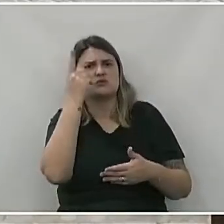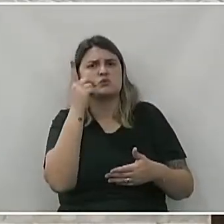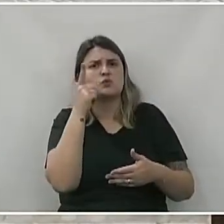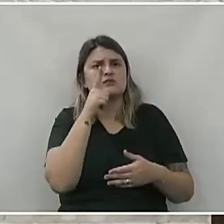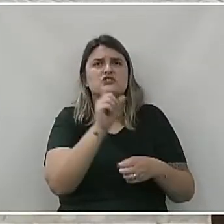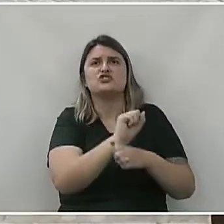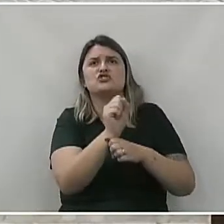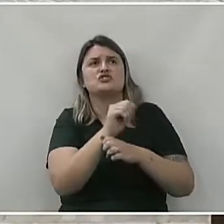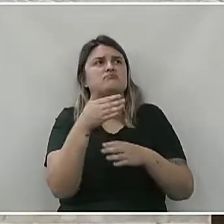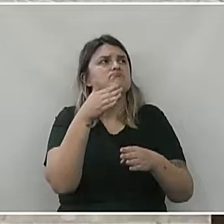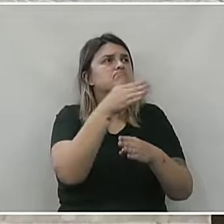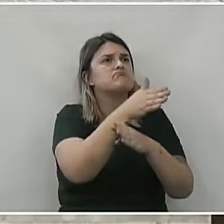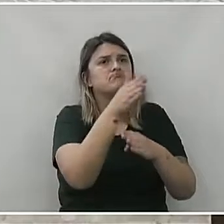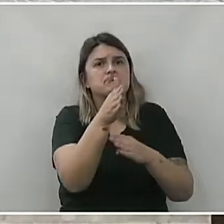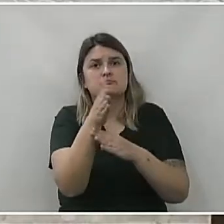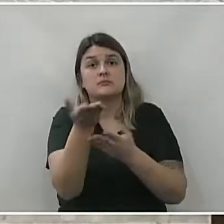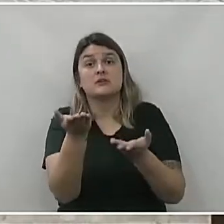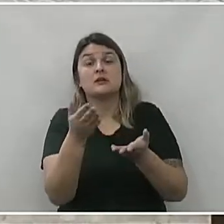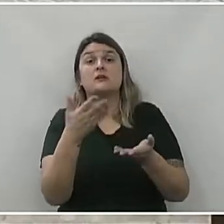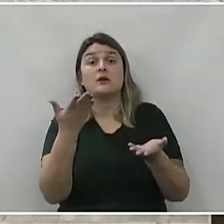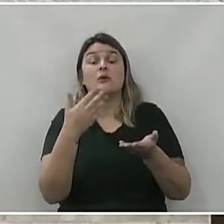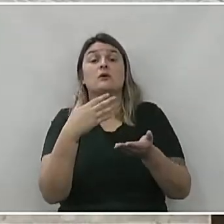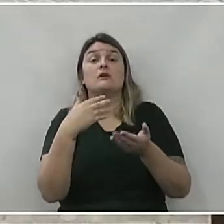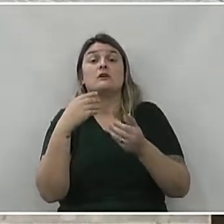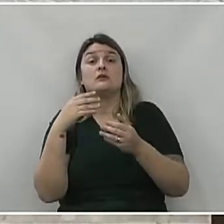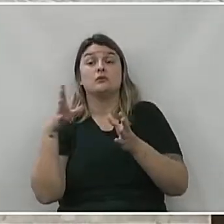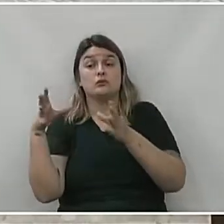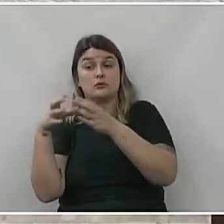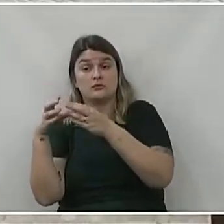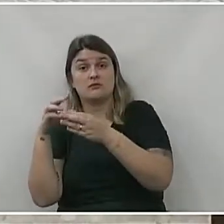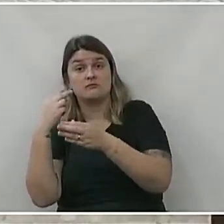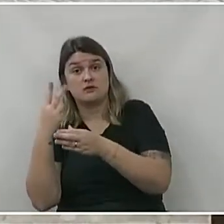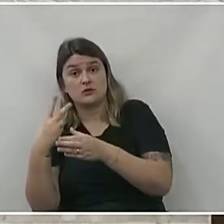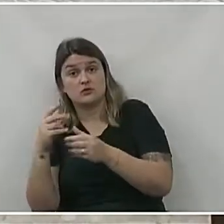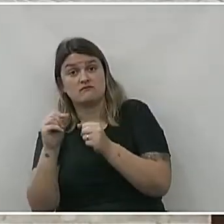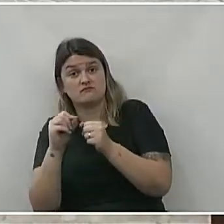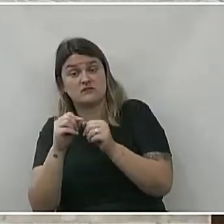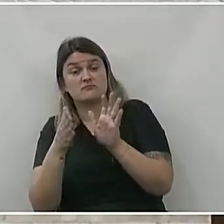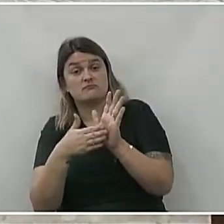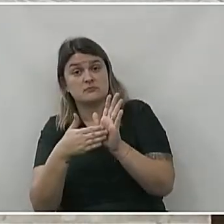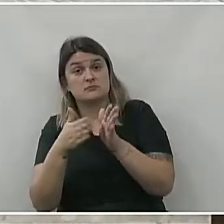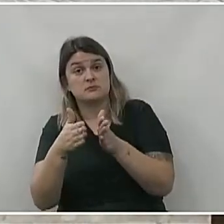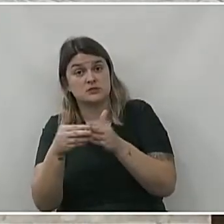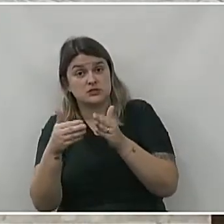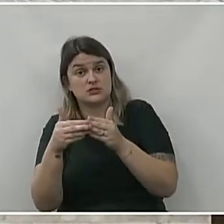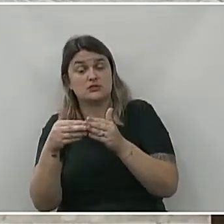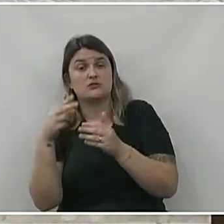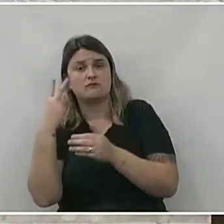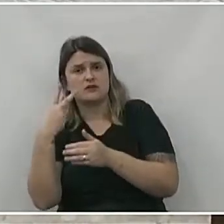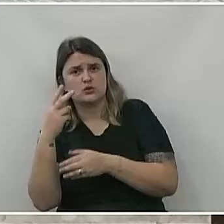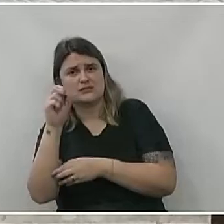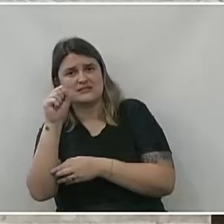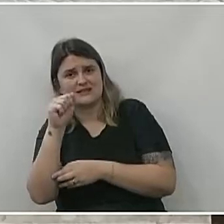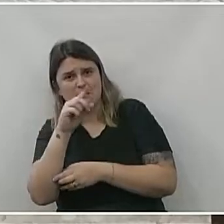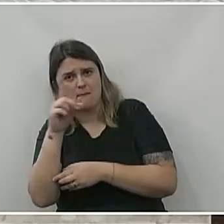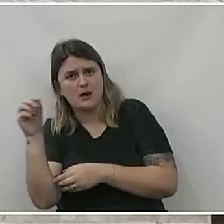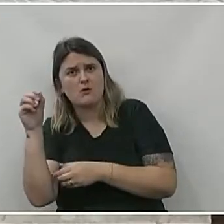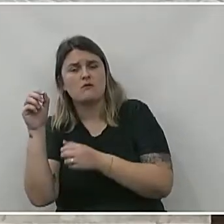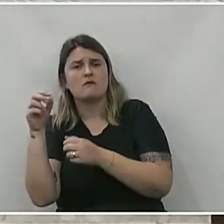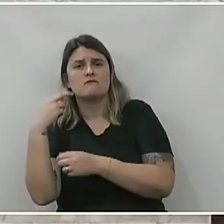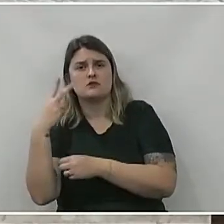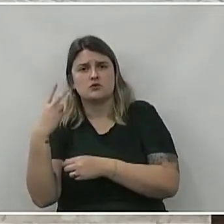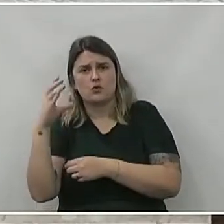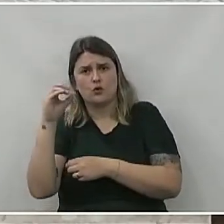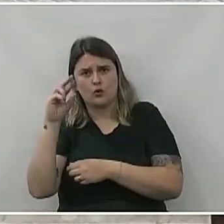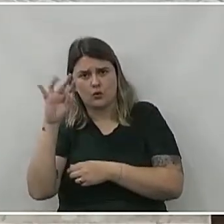transitar. E através do pedido do vereador Sabão, ali junto com o vereador Cortellini,